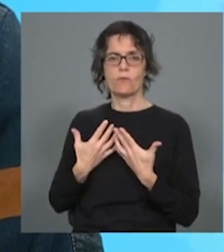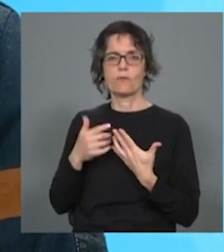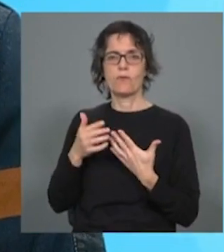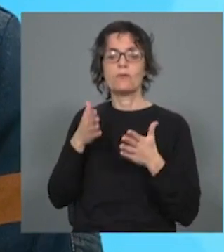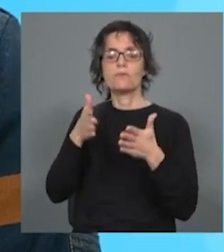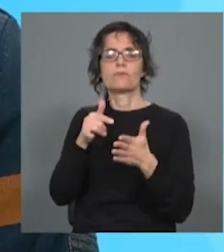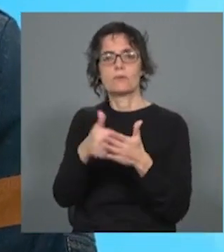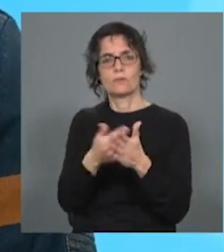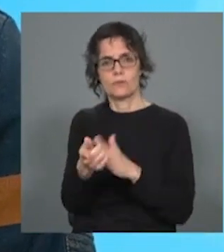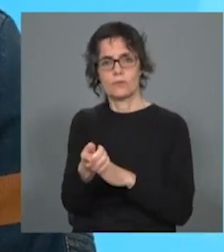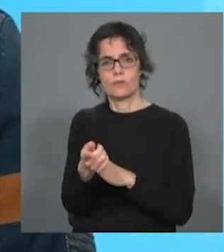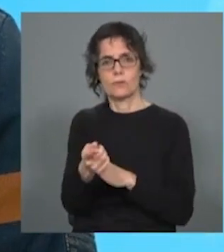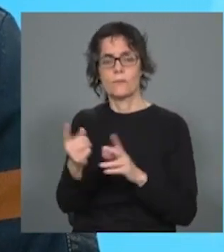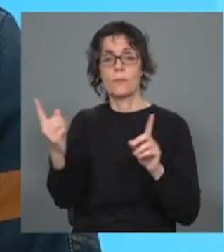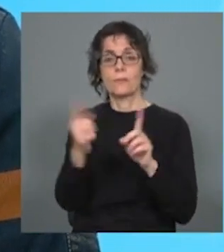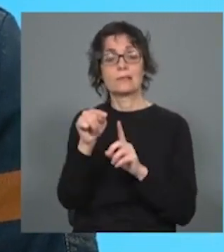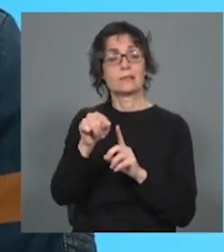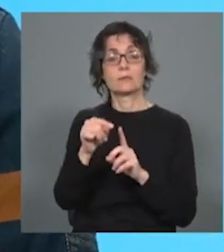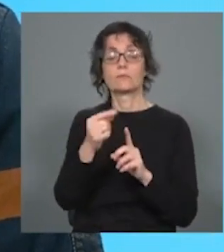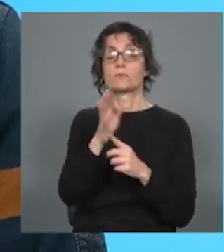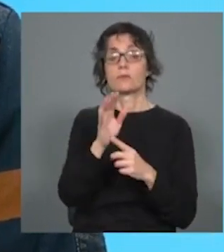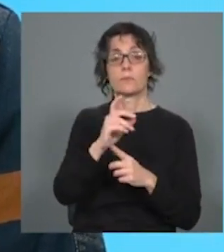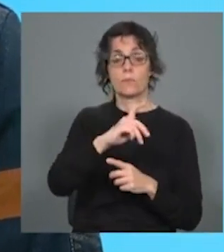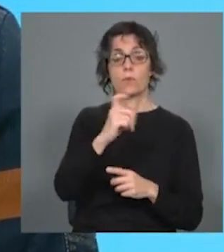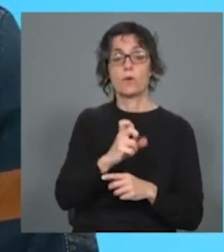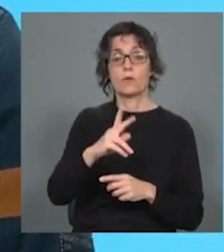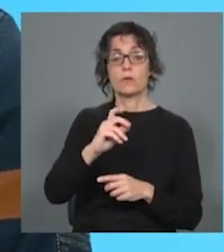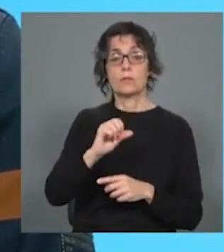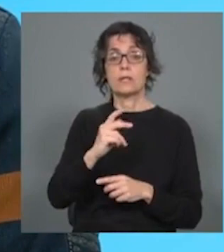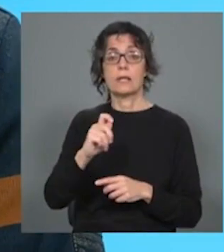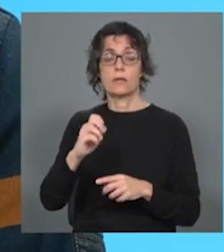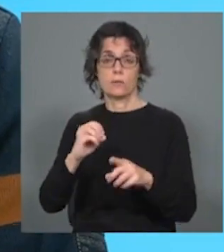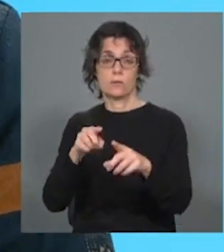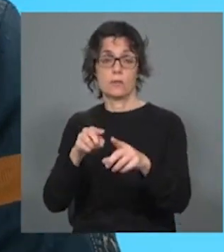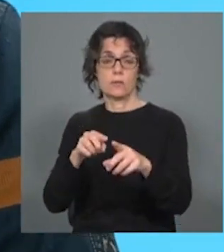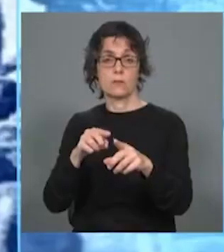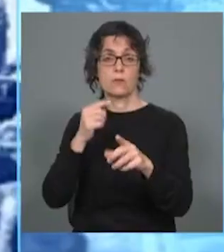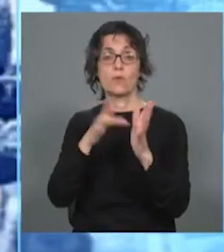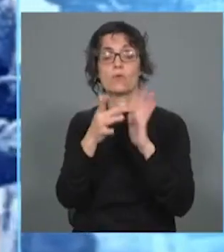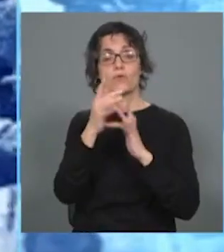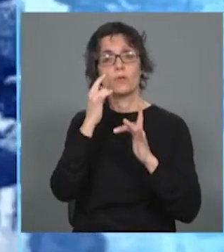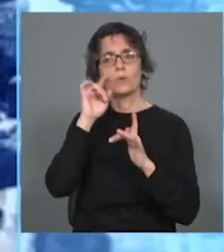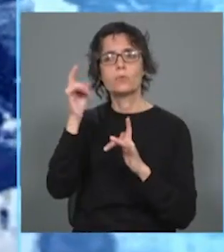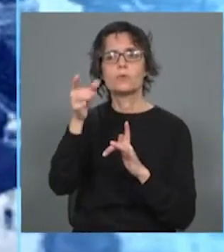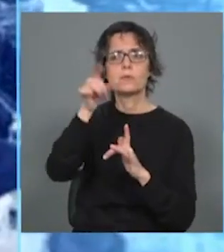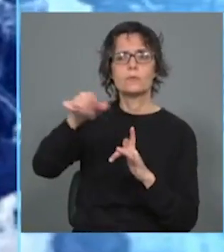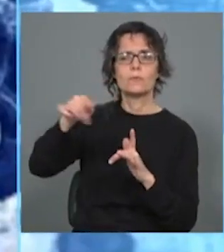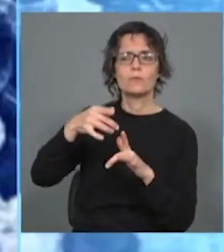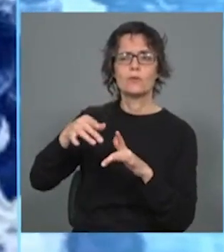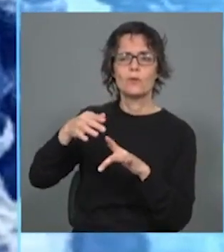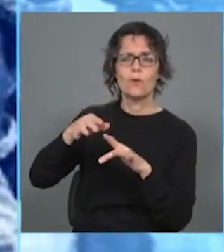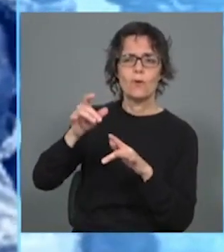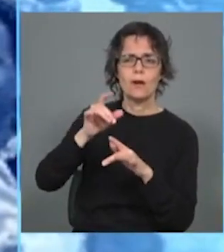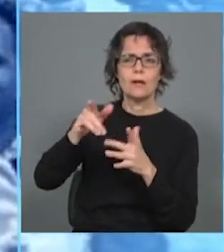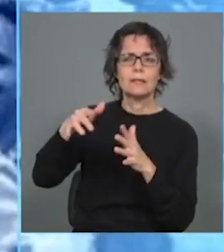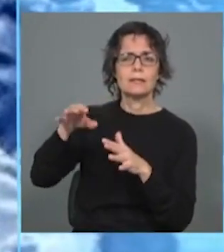Evangelho, dá-se no encontro com Zaqueu, em que diz que o Filho do Homem veio procurar e salvar o que estava perdido. E desde logo essa categoria do encontro acaba por ser